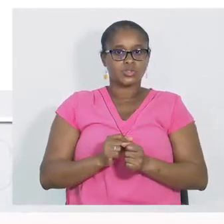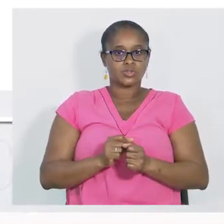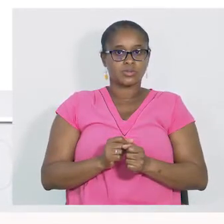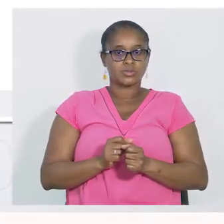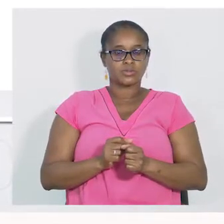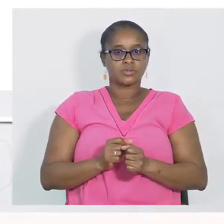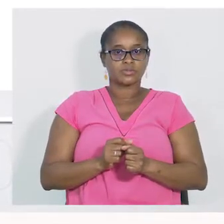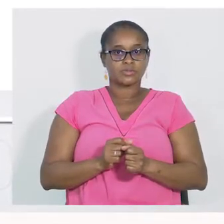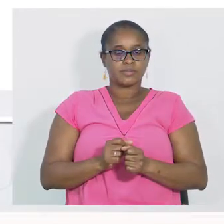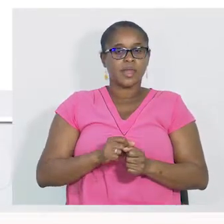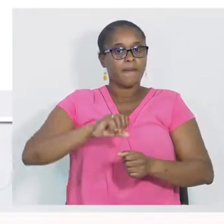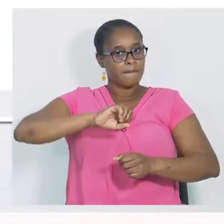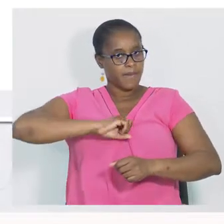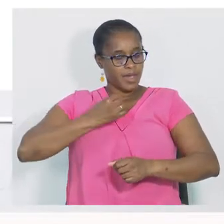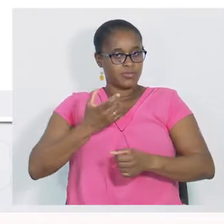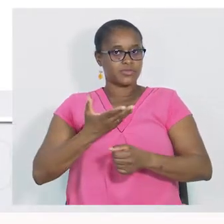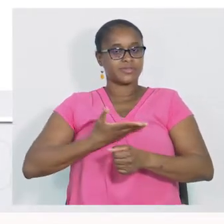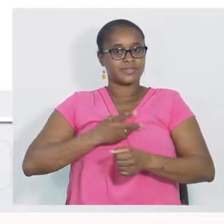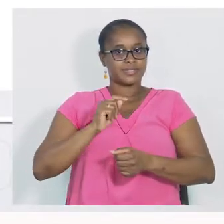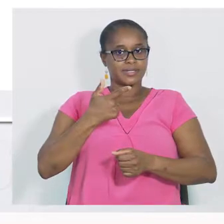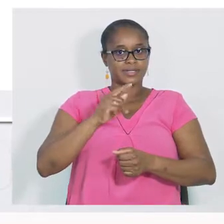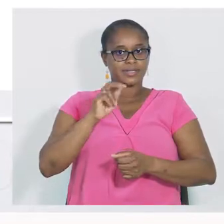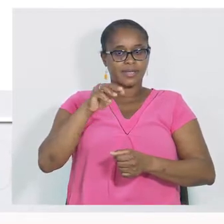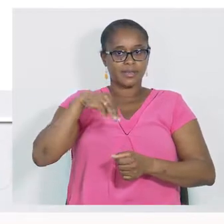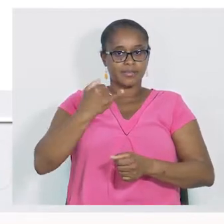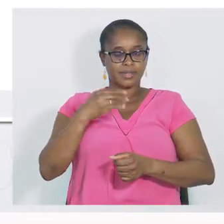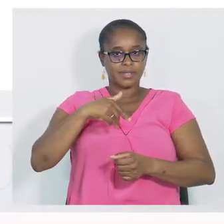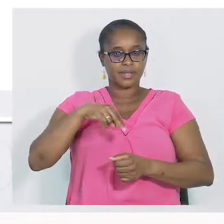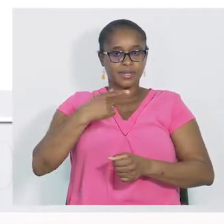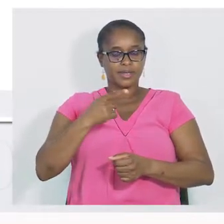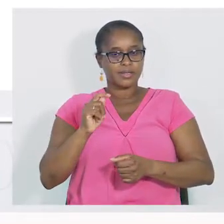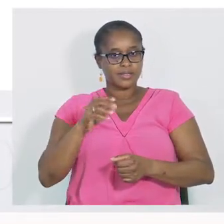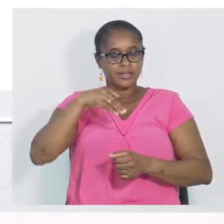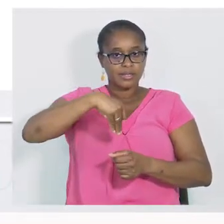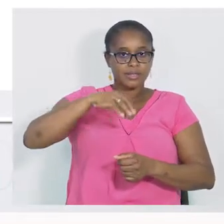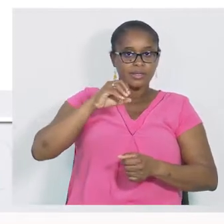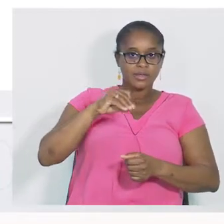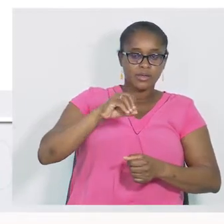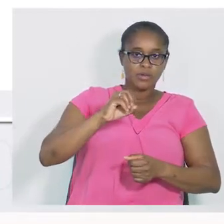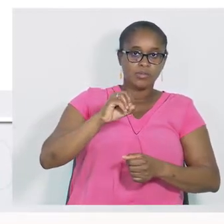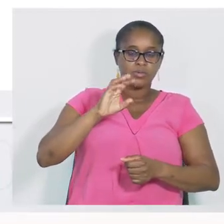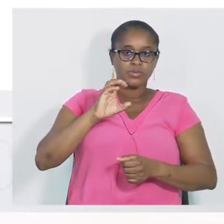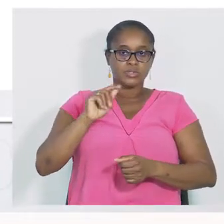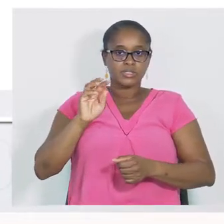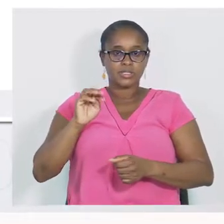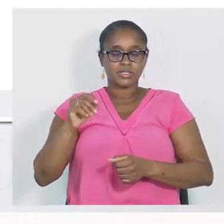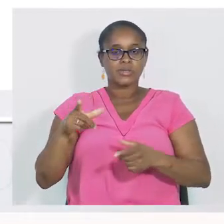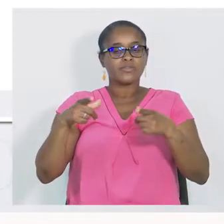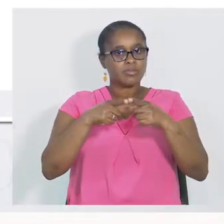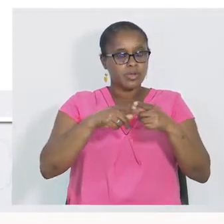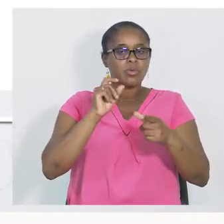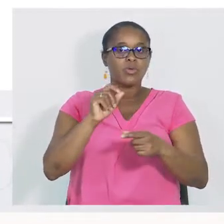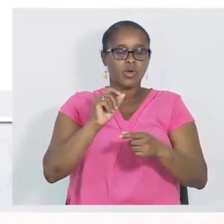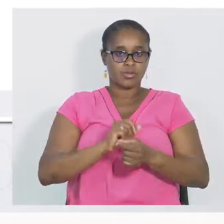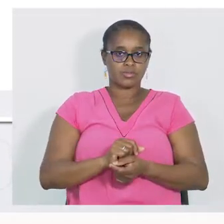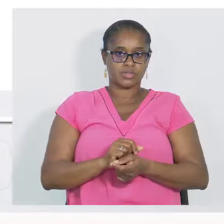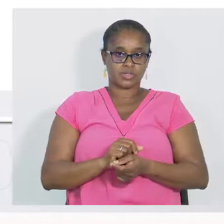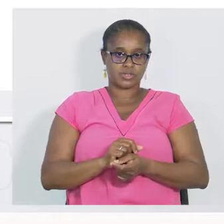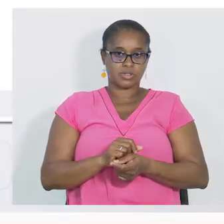pequenas palavras, que indicam posse, que algo pertence a alguém, mas vem acompanhado sempre de